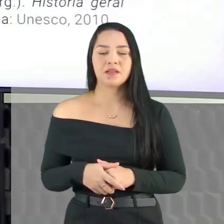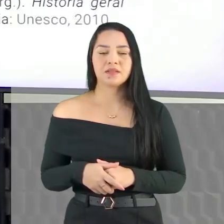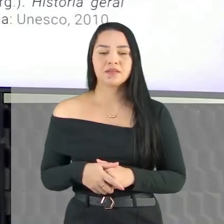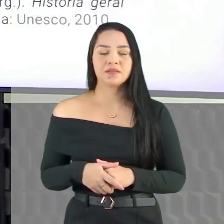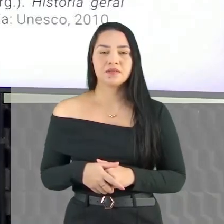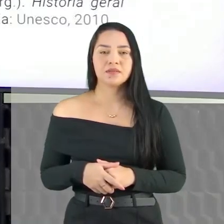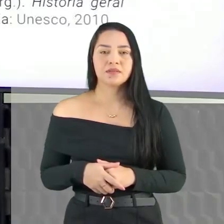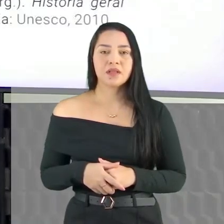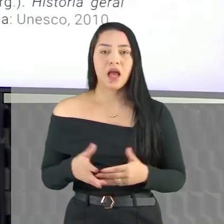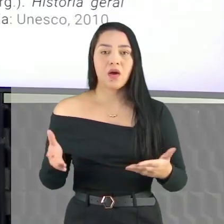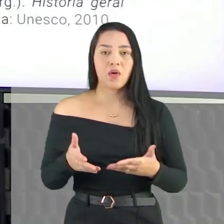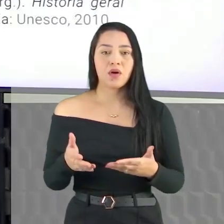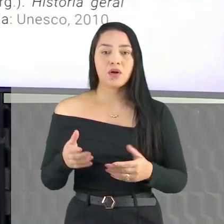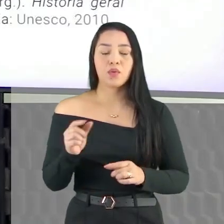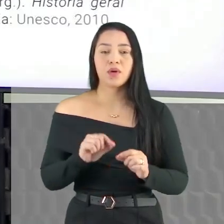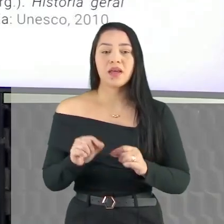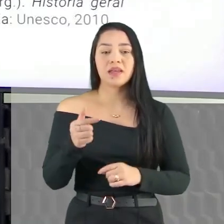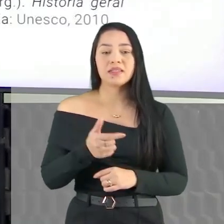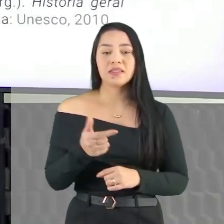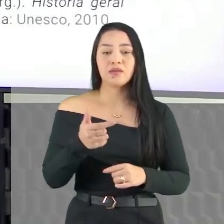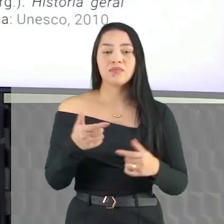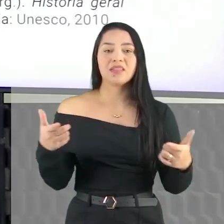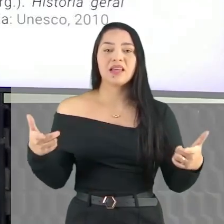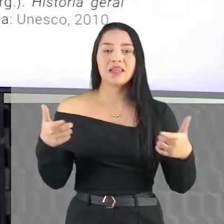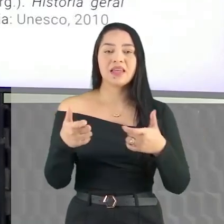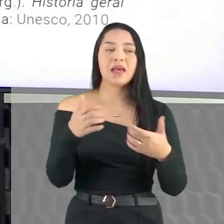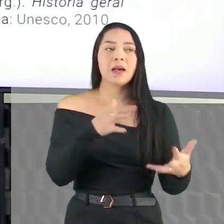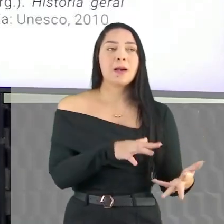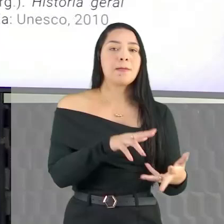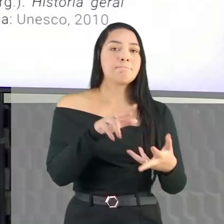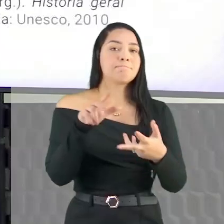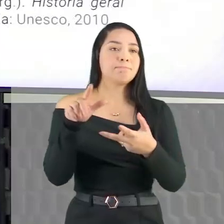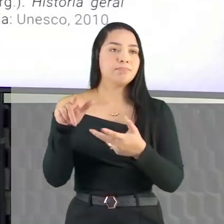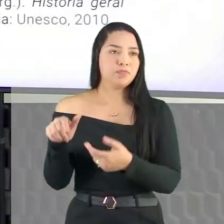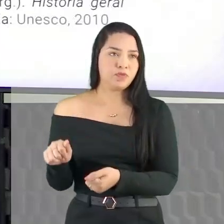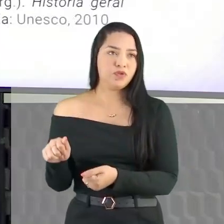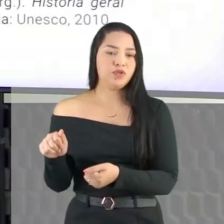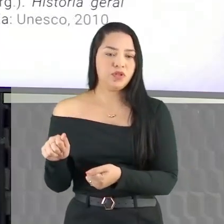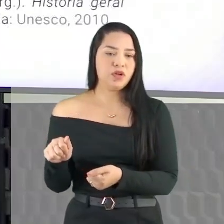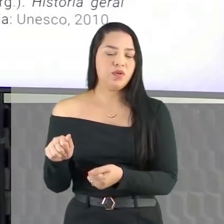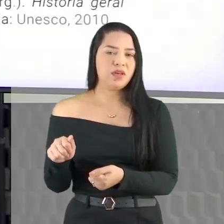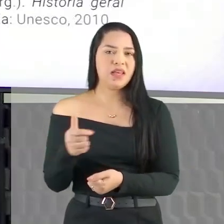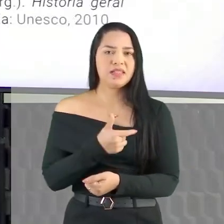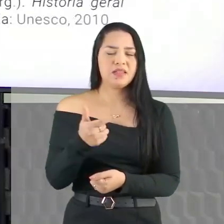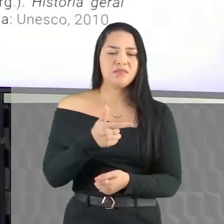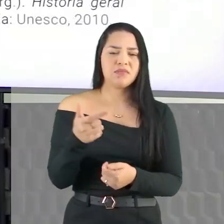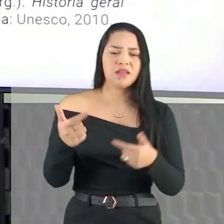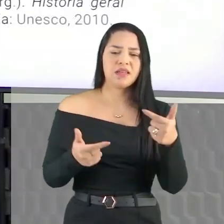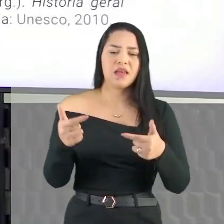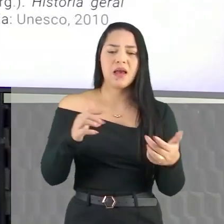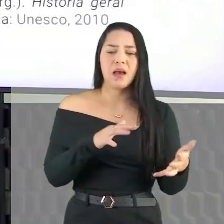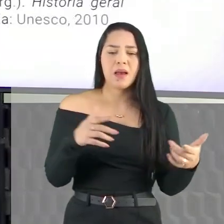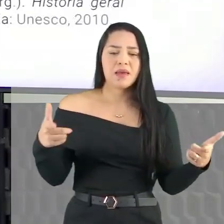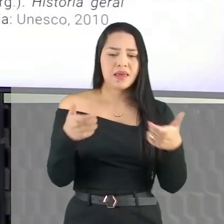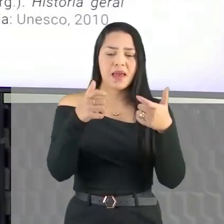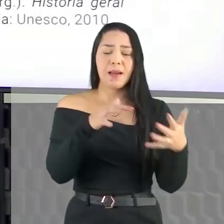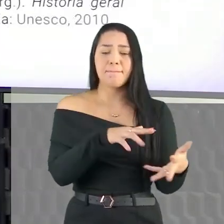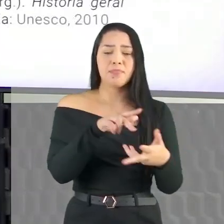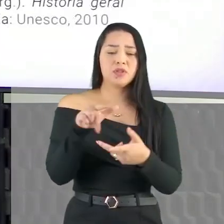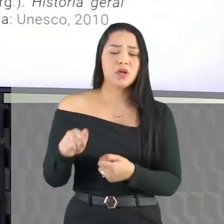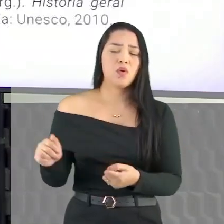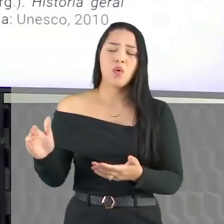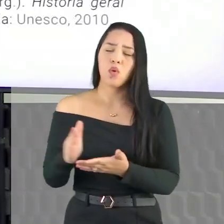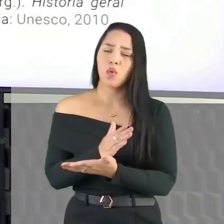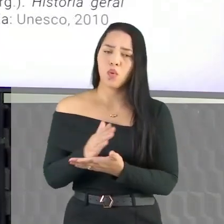uma questão. E agora nós vamos para a Segunda Guerra Mundial. E aí a Segunda Guerra Mundial, ela traz